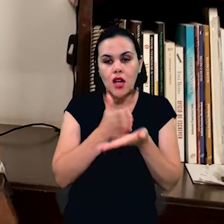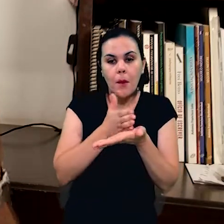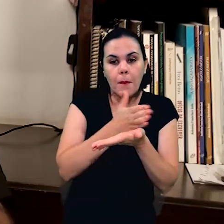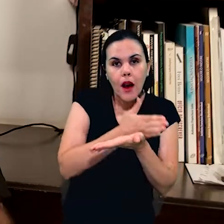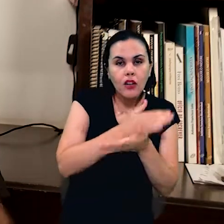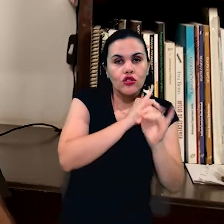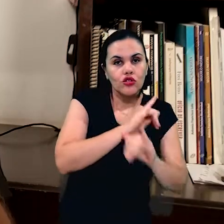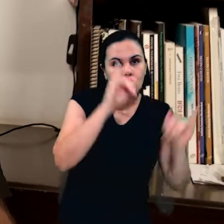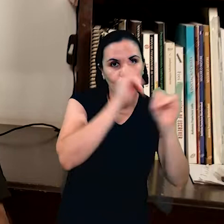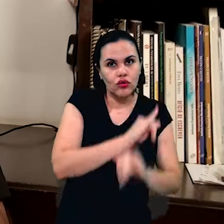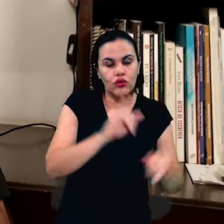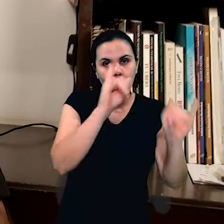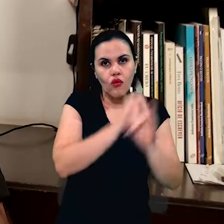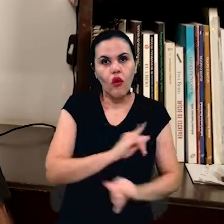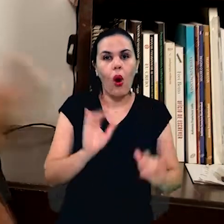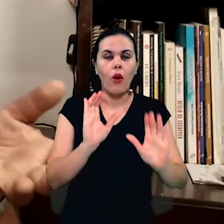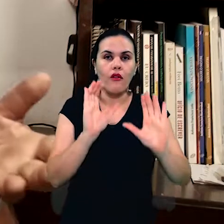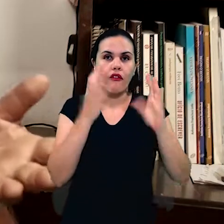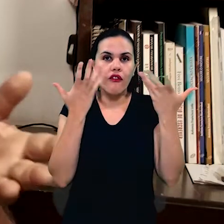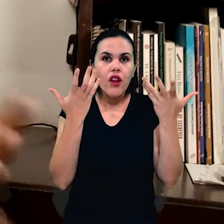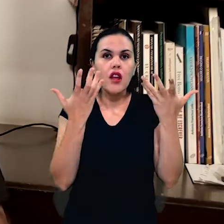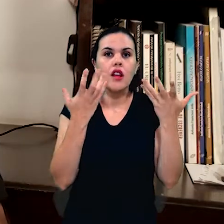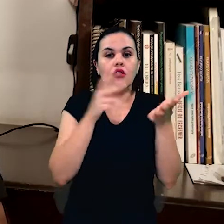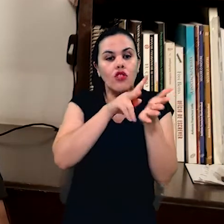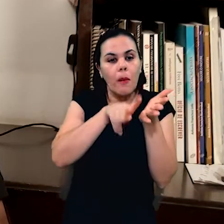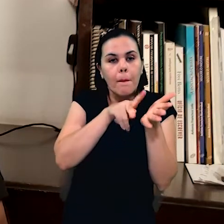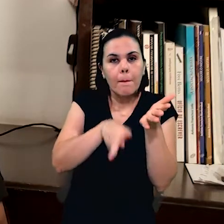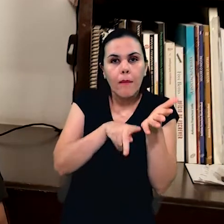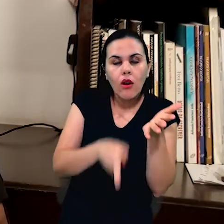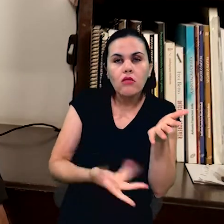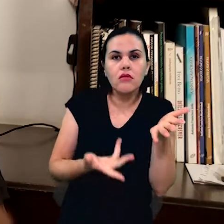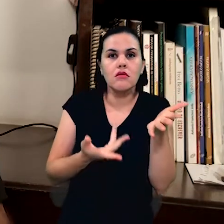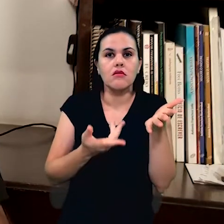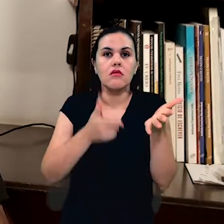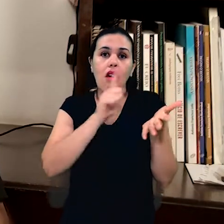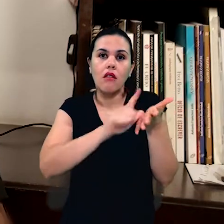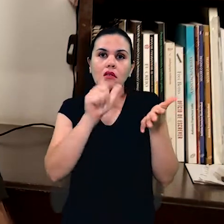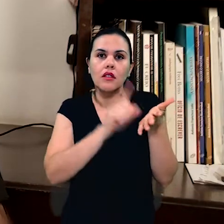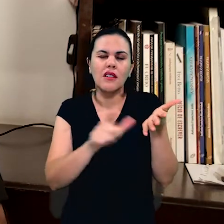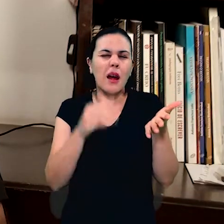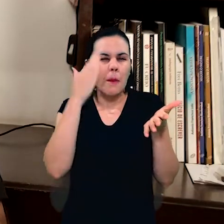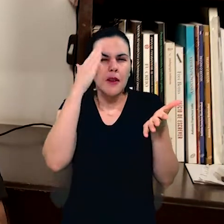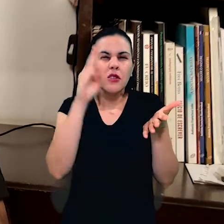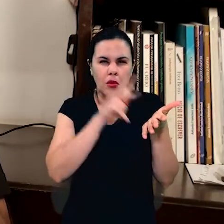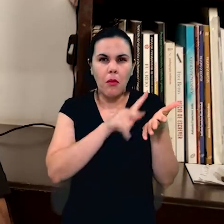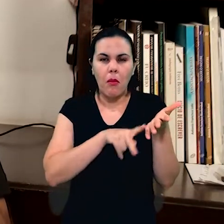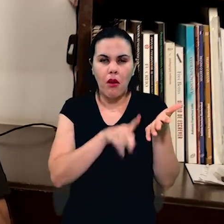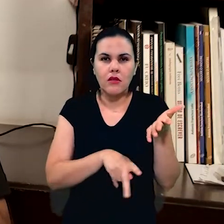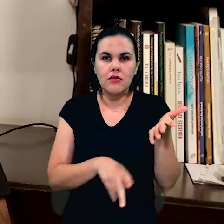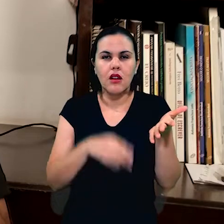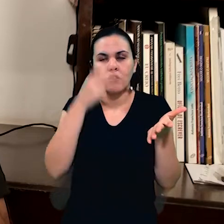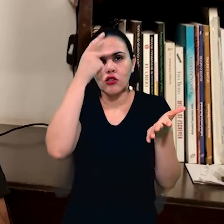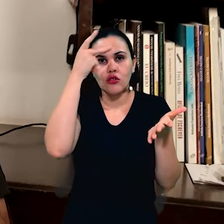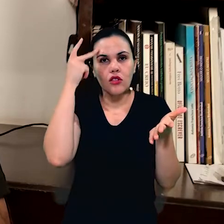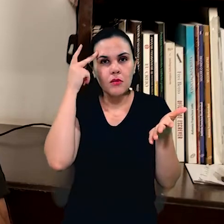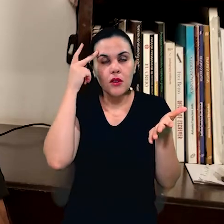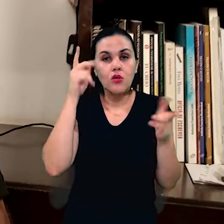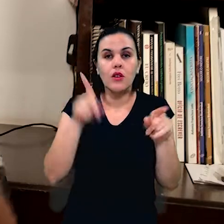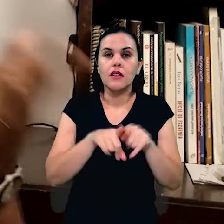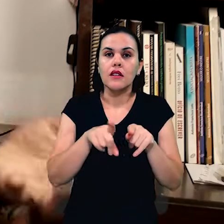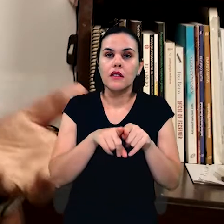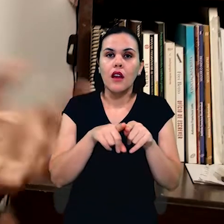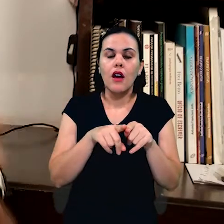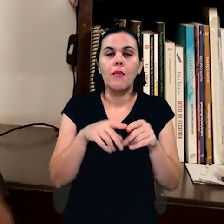de divulgação através de festival de poesia, né? De literatura, principalmente poesias, onde as pessoas